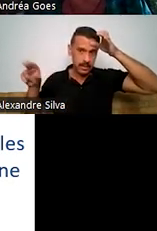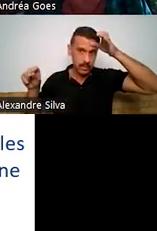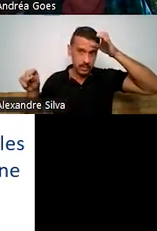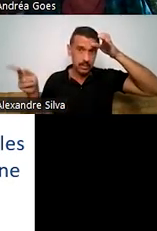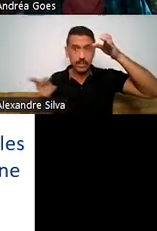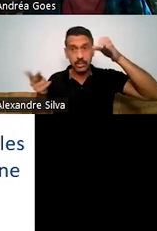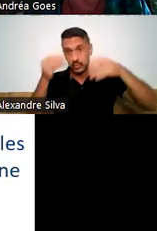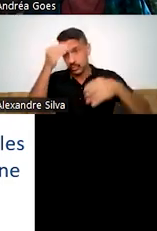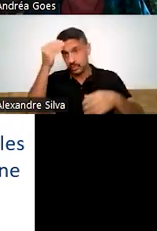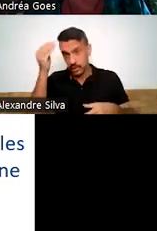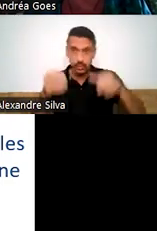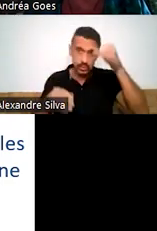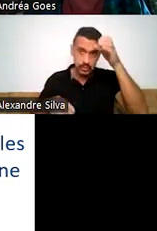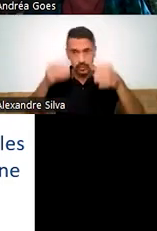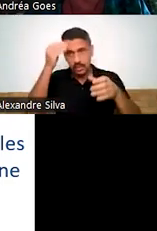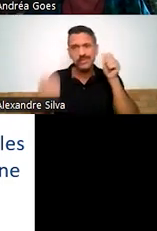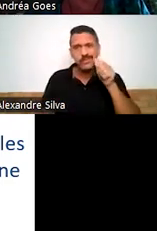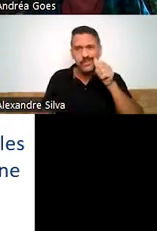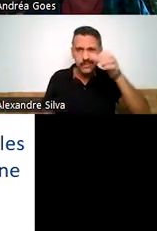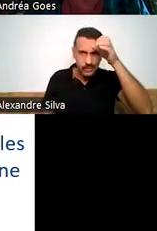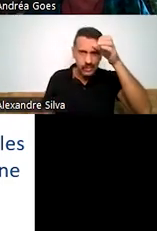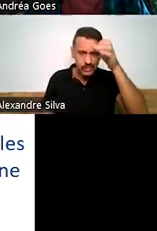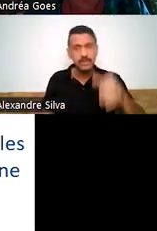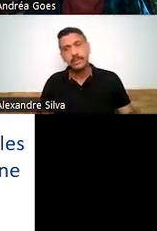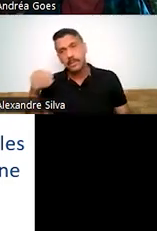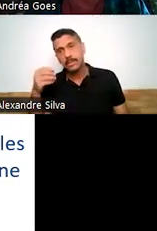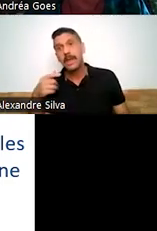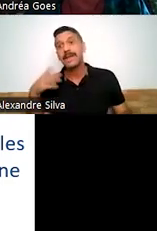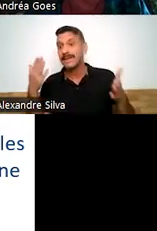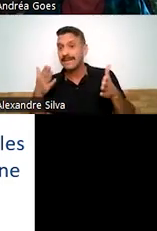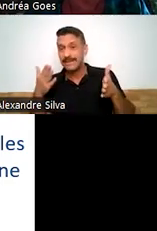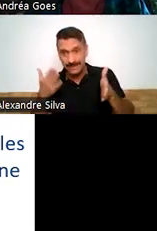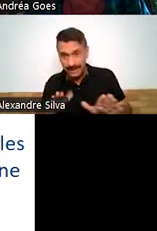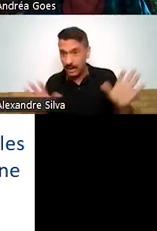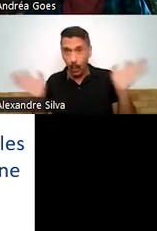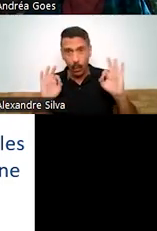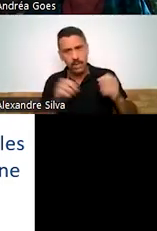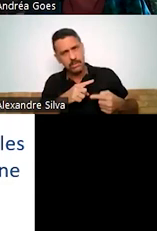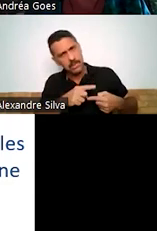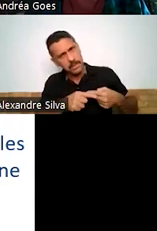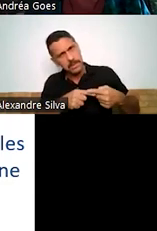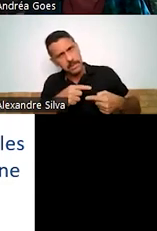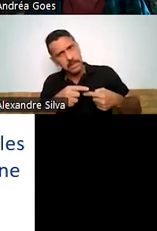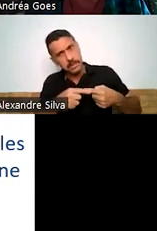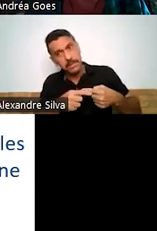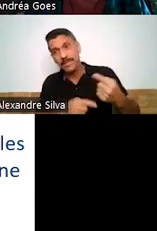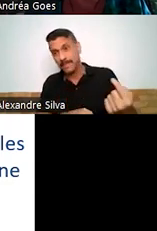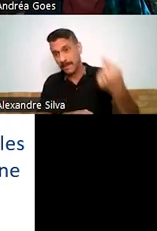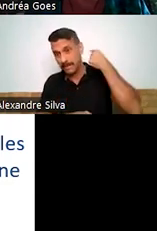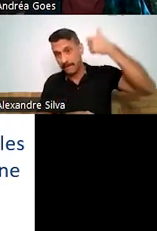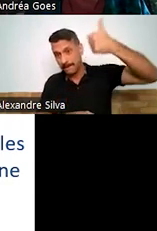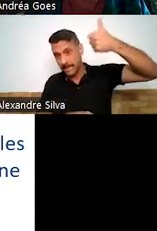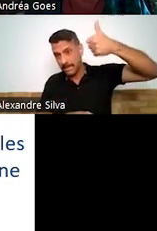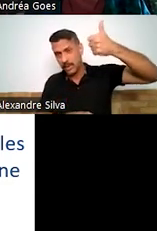um sobrinho. Então, finalmente, não apareceu o rabo de porco em nenhum momento desde lá da primeira geração,